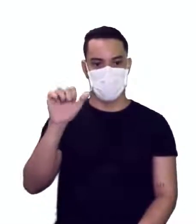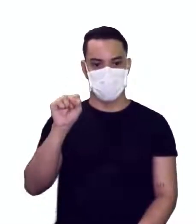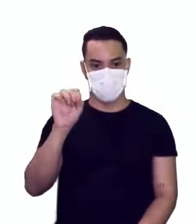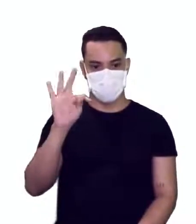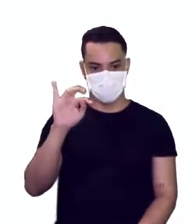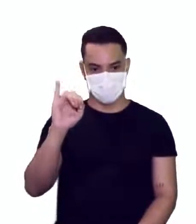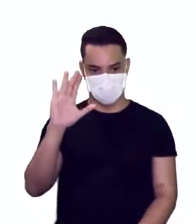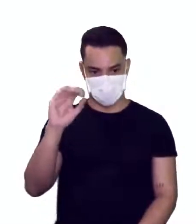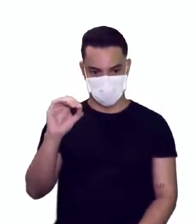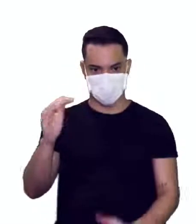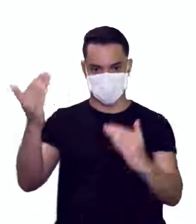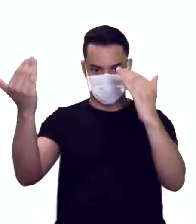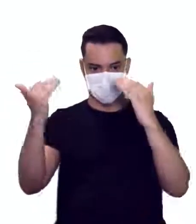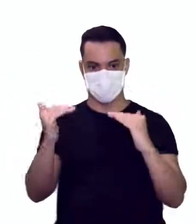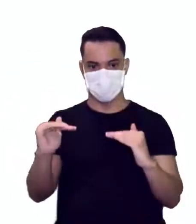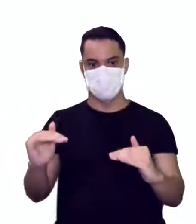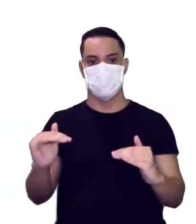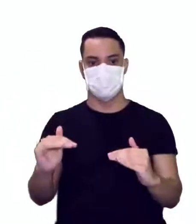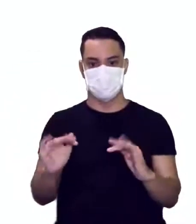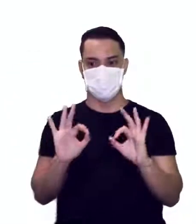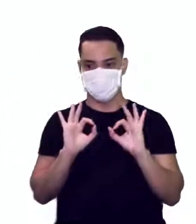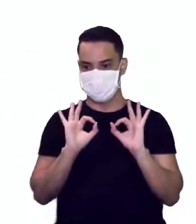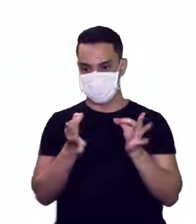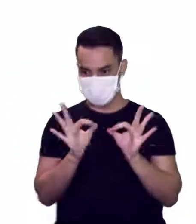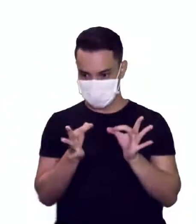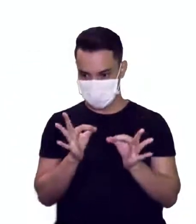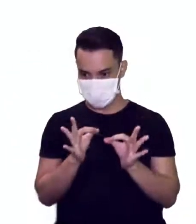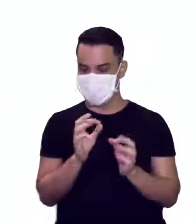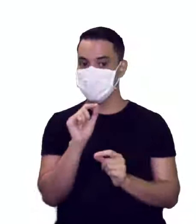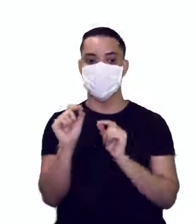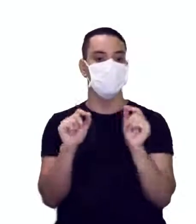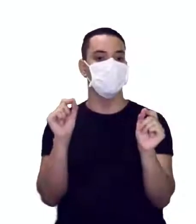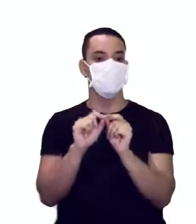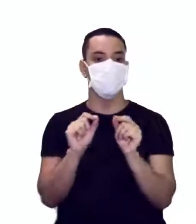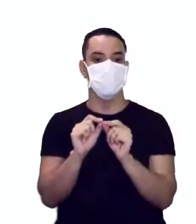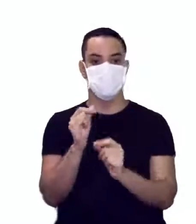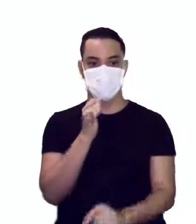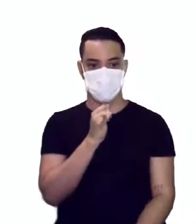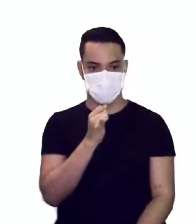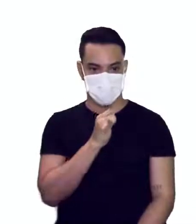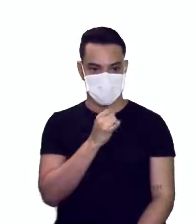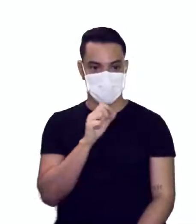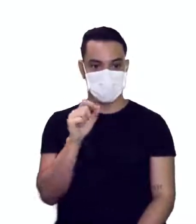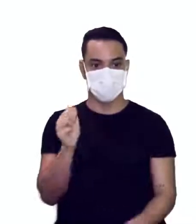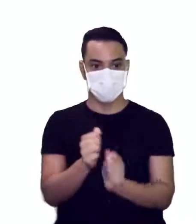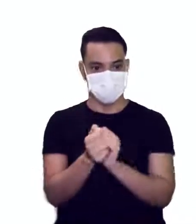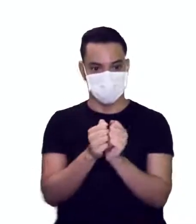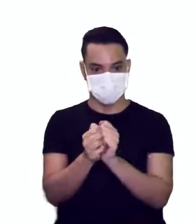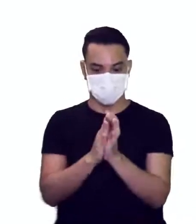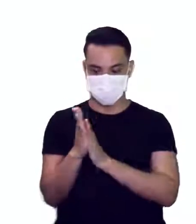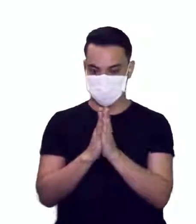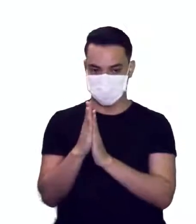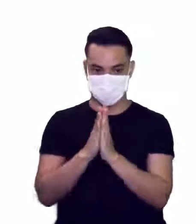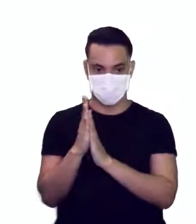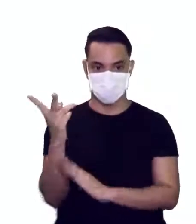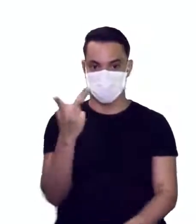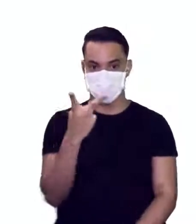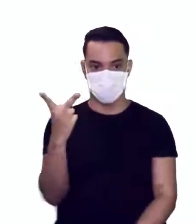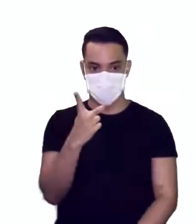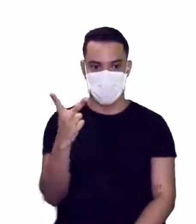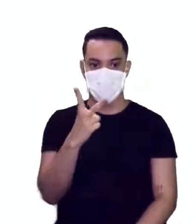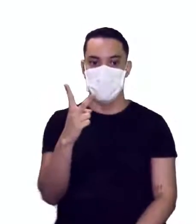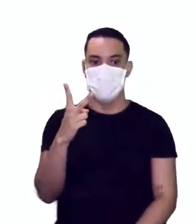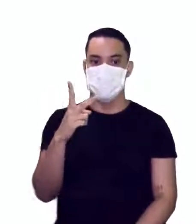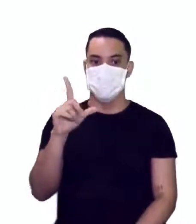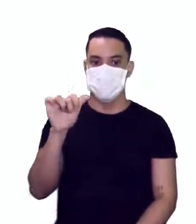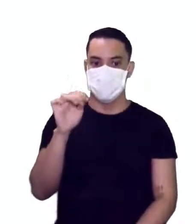do papel, ok? Então, o que eu posso falar aqui, por exemplo, se eu atritar papel com plástico, o plástico tem